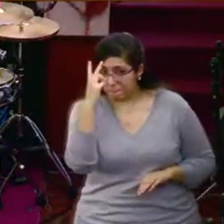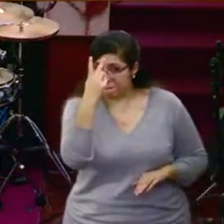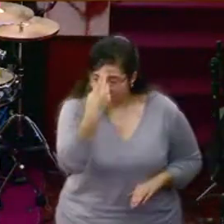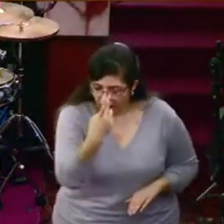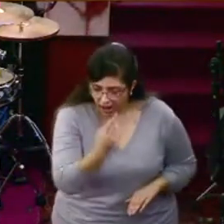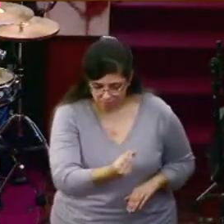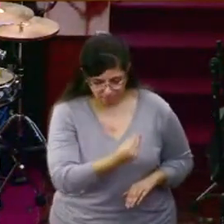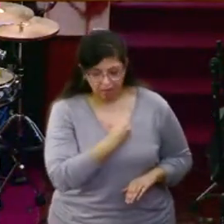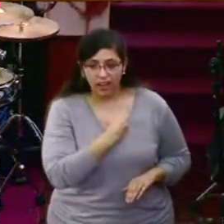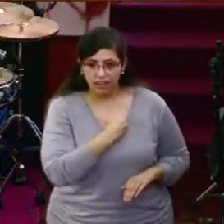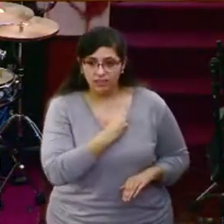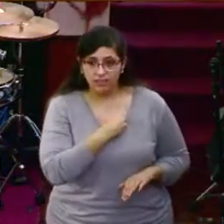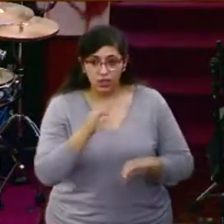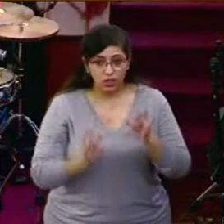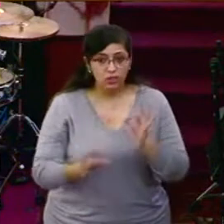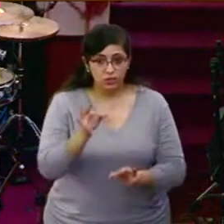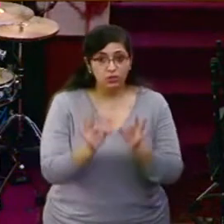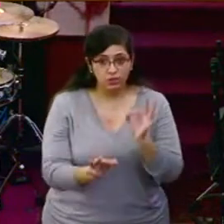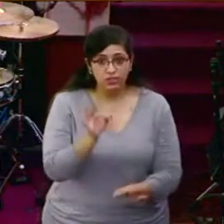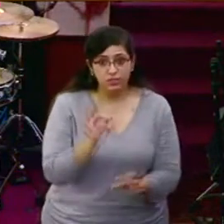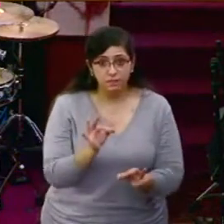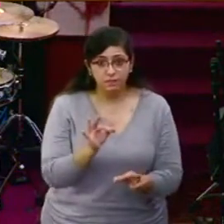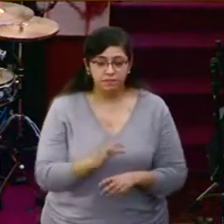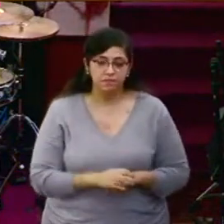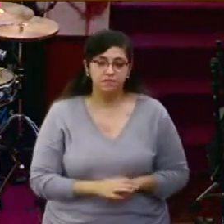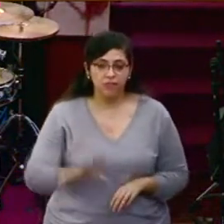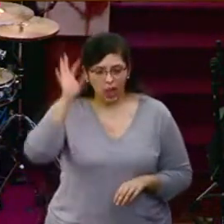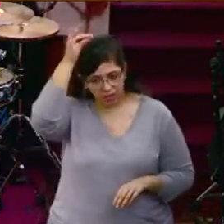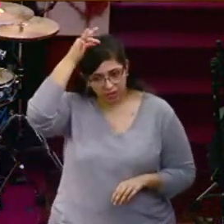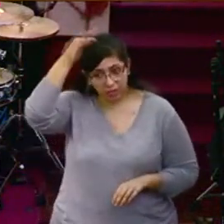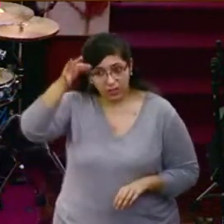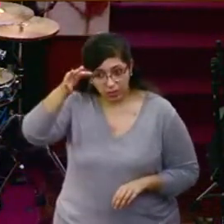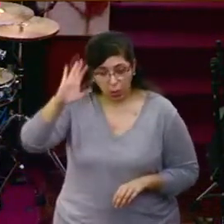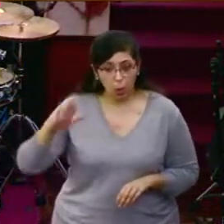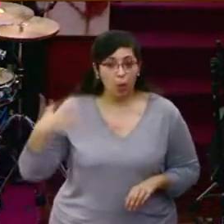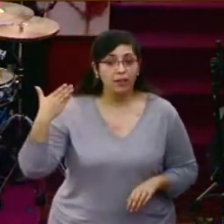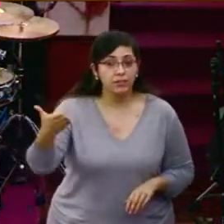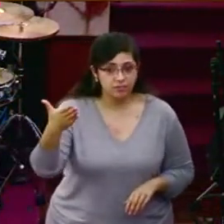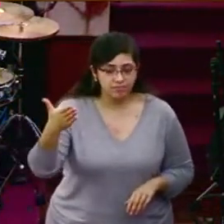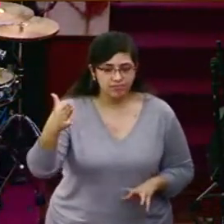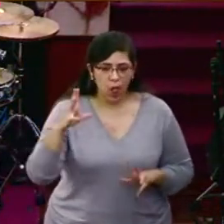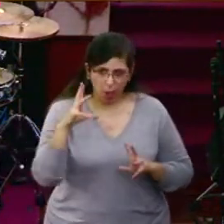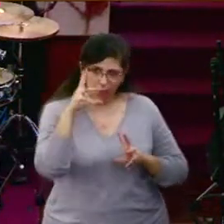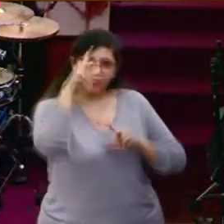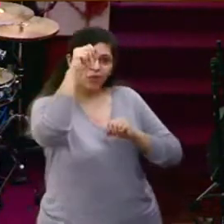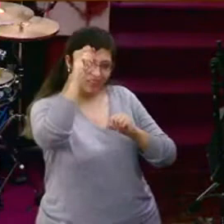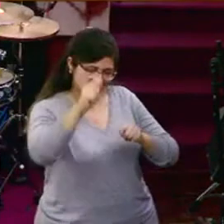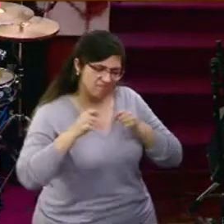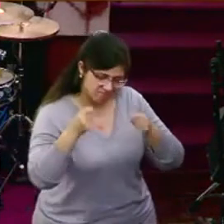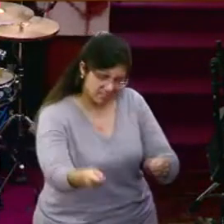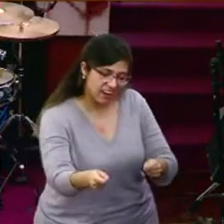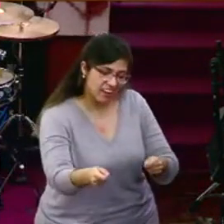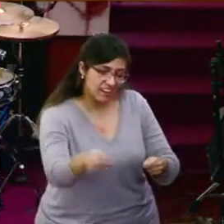do pecado e do juízo será muito bom para vocês quando o espírito vier a força para suportar tudo isso